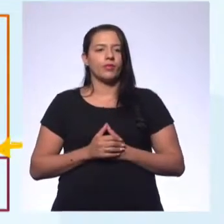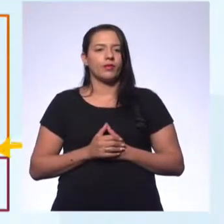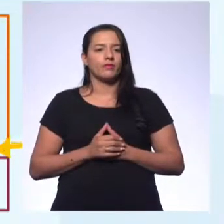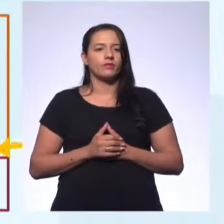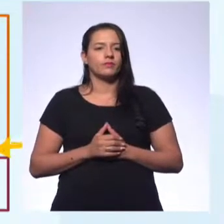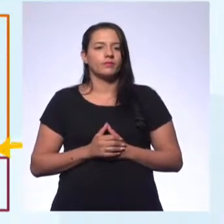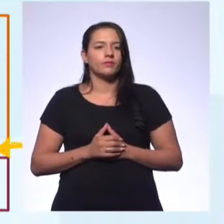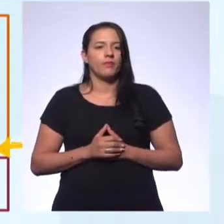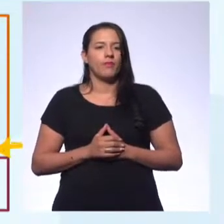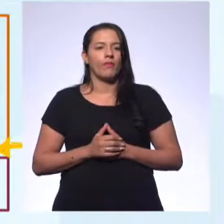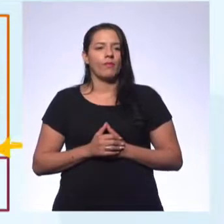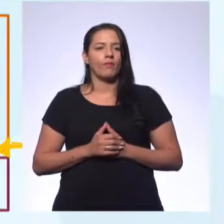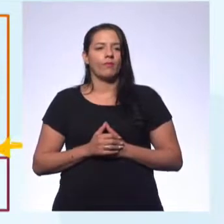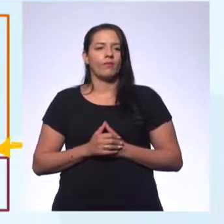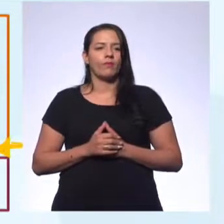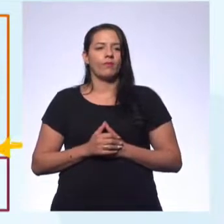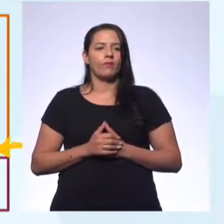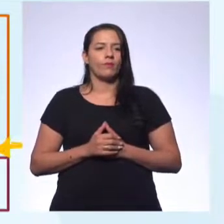um